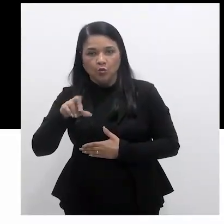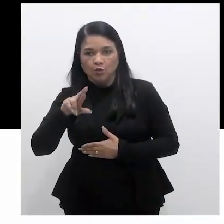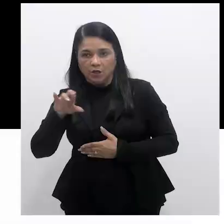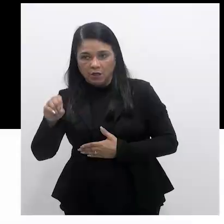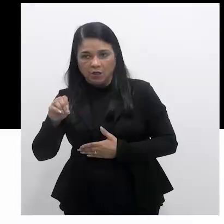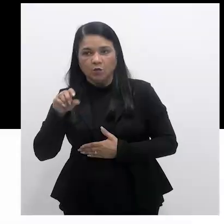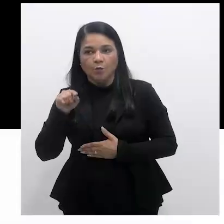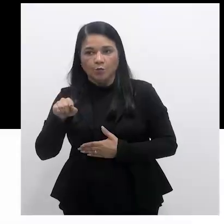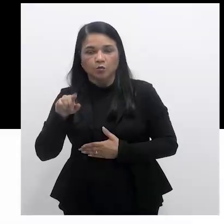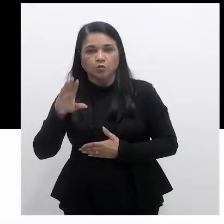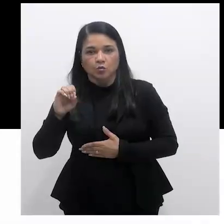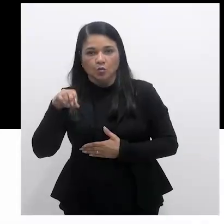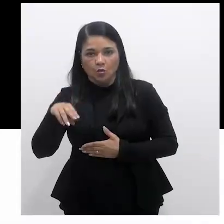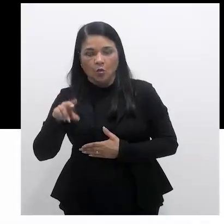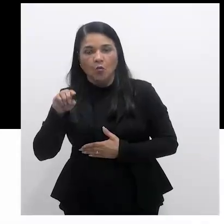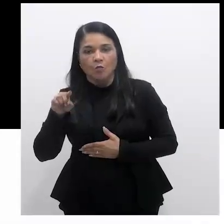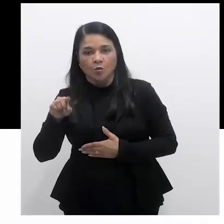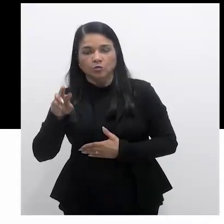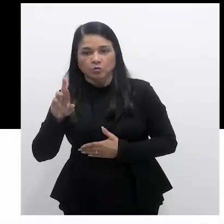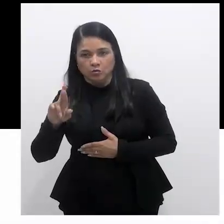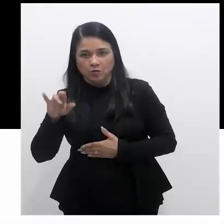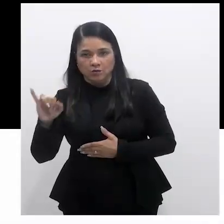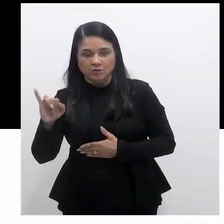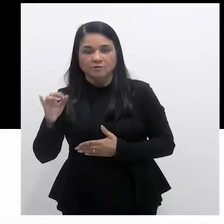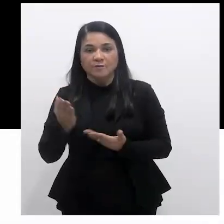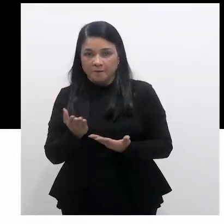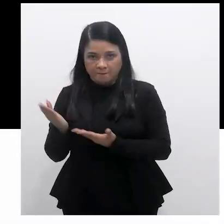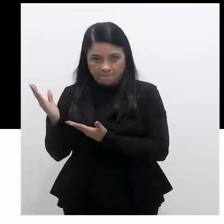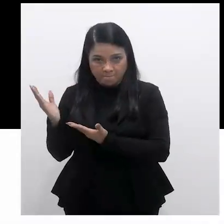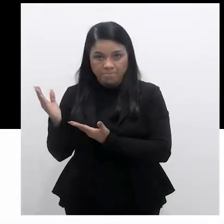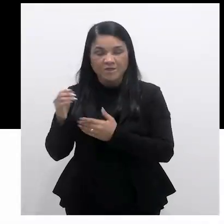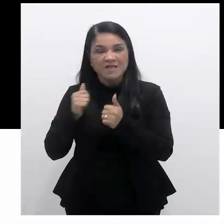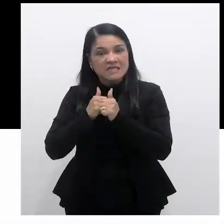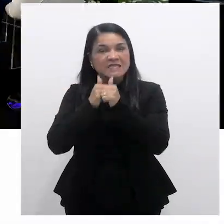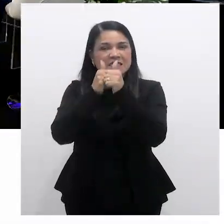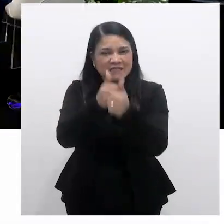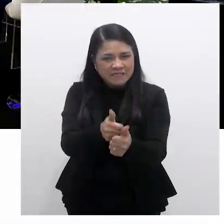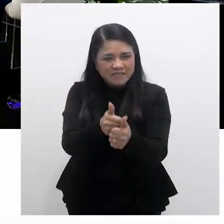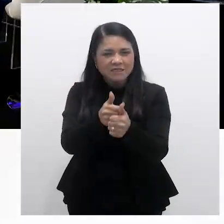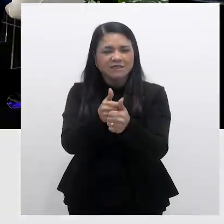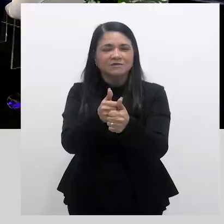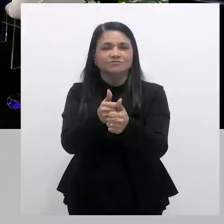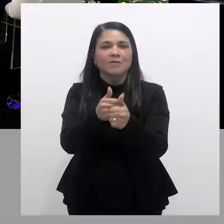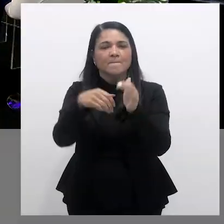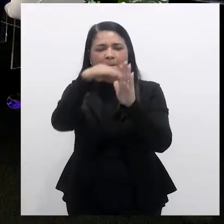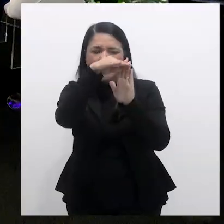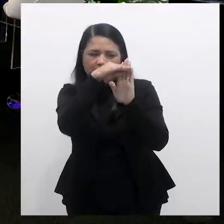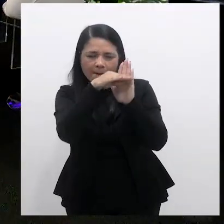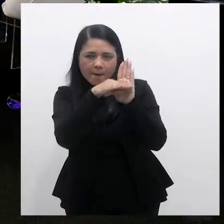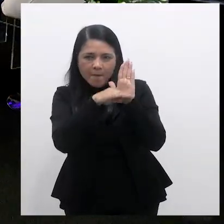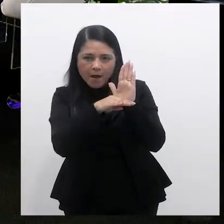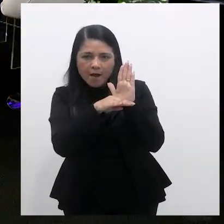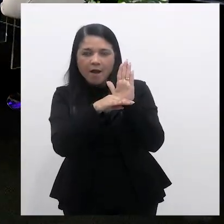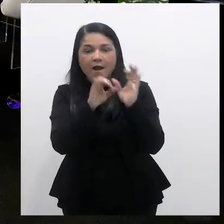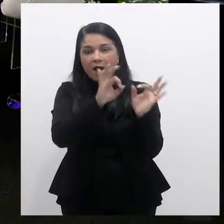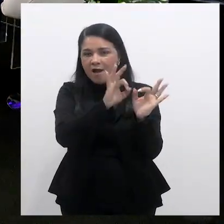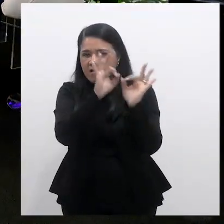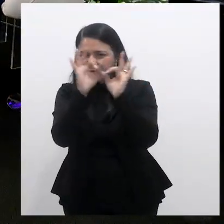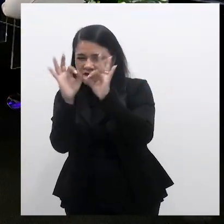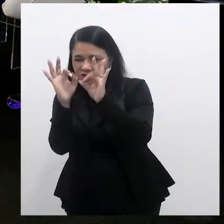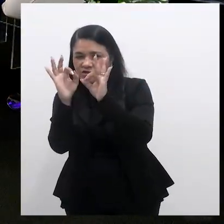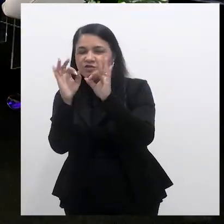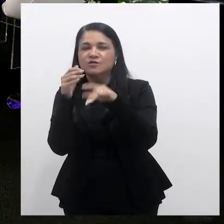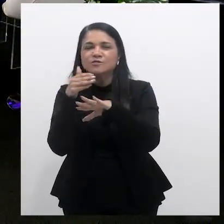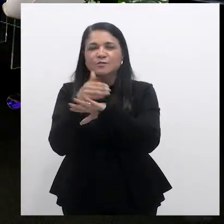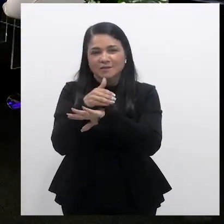escolaolodumrio.com.br ou no nosso Instagram também, que é Escola Olodum Rio. Bacana. Siga lá, veja a programação para